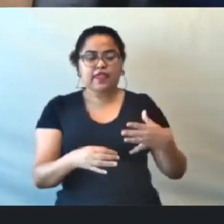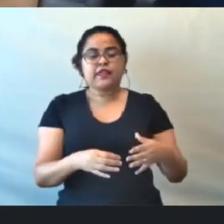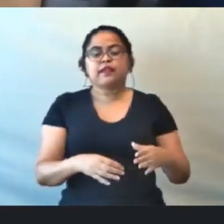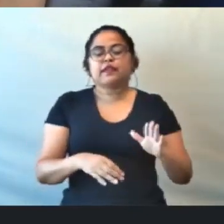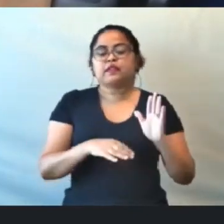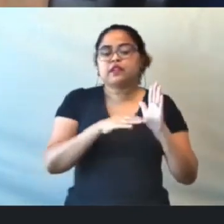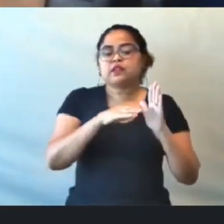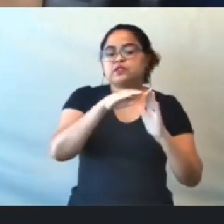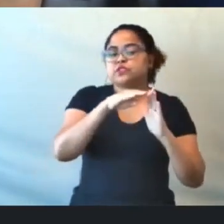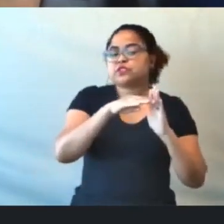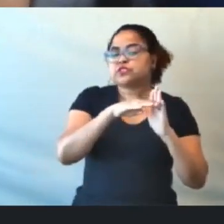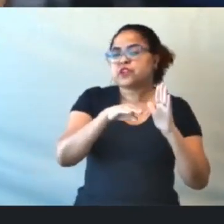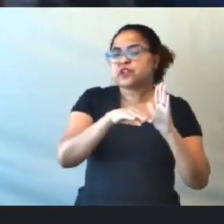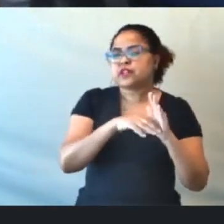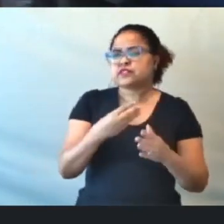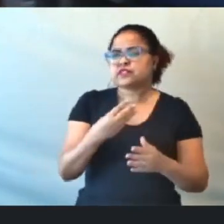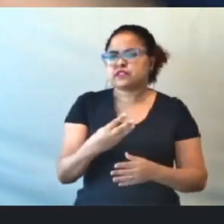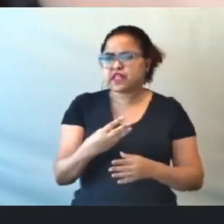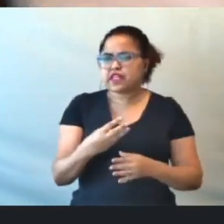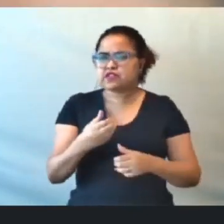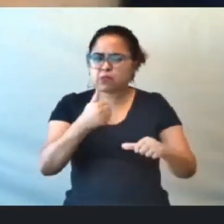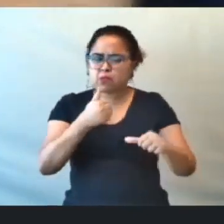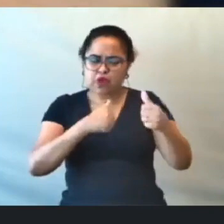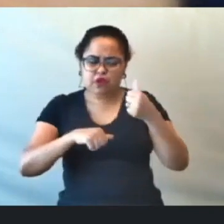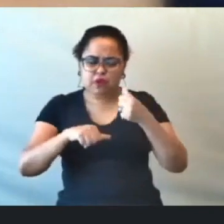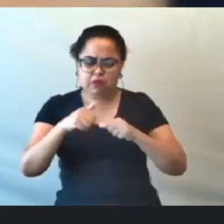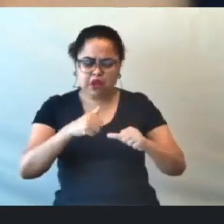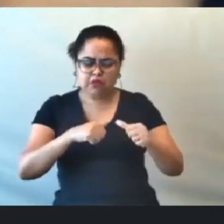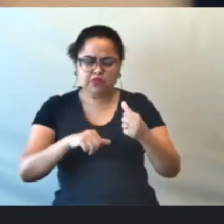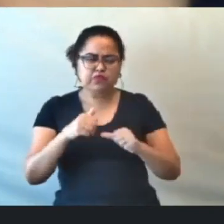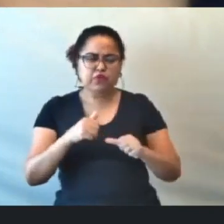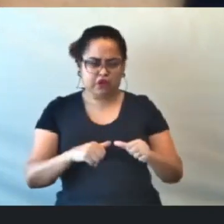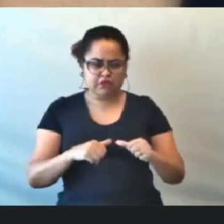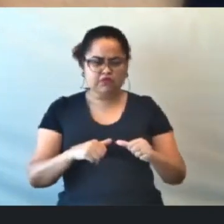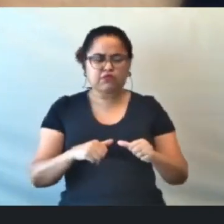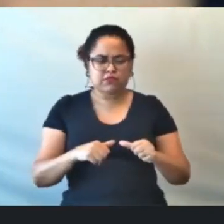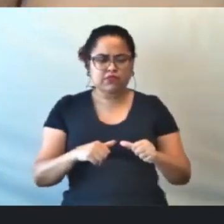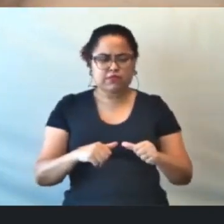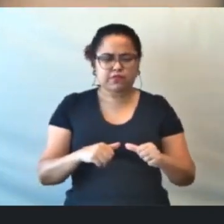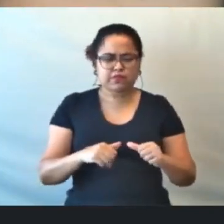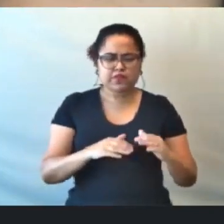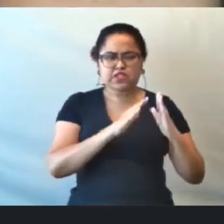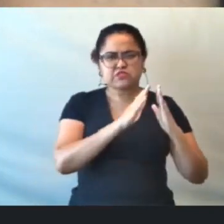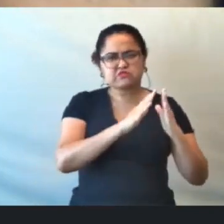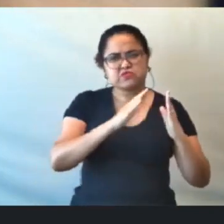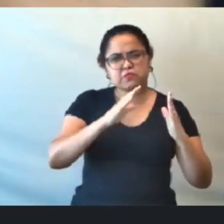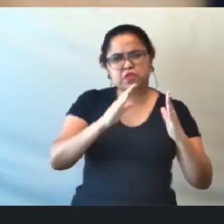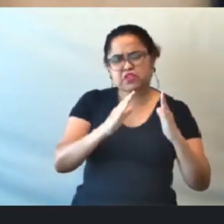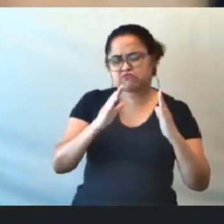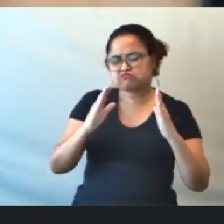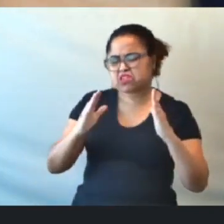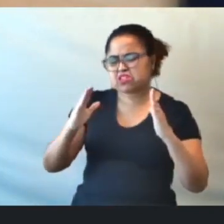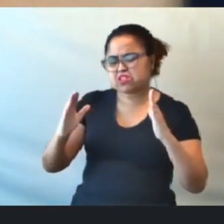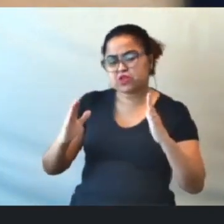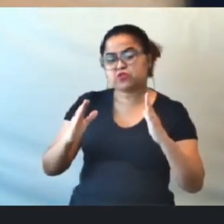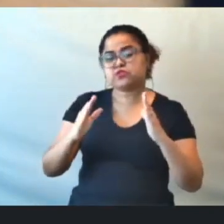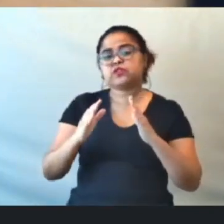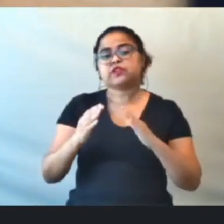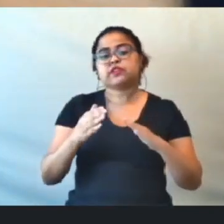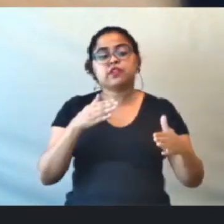os períodos em que ela foi atingida ou quando não foi atingida.